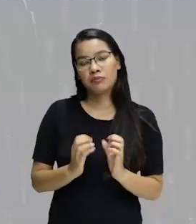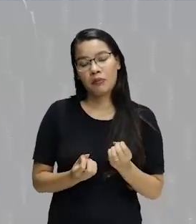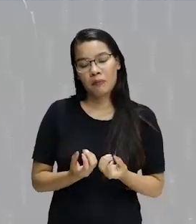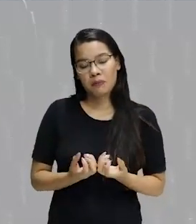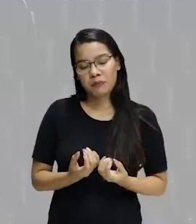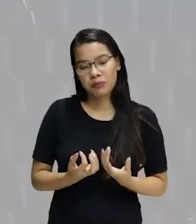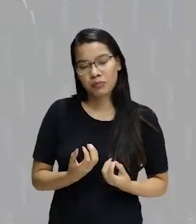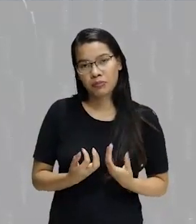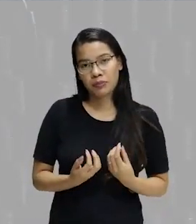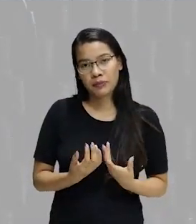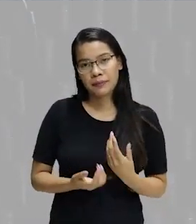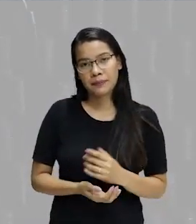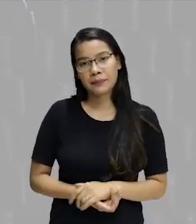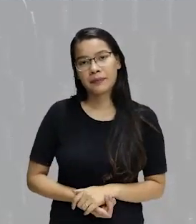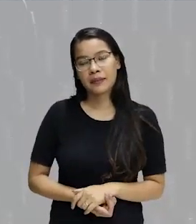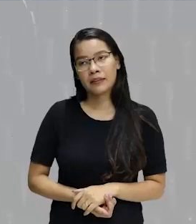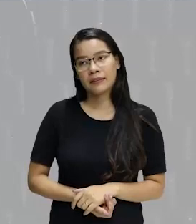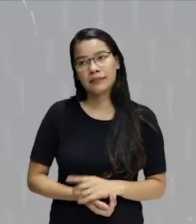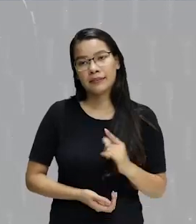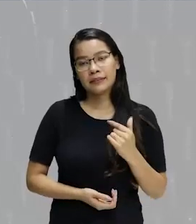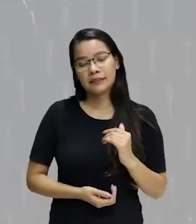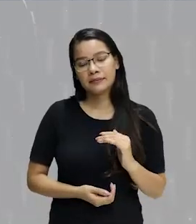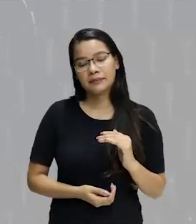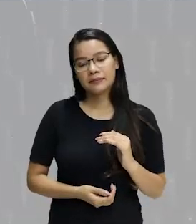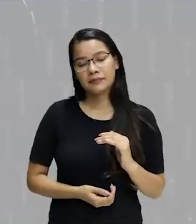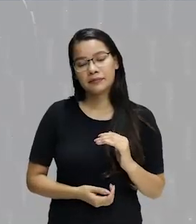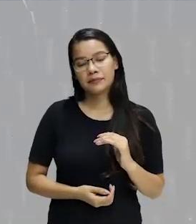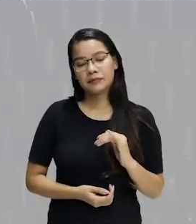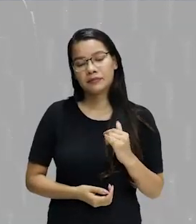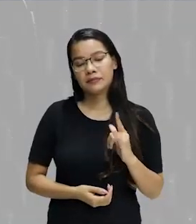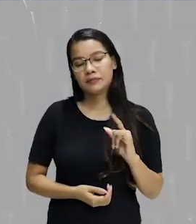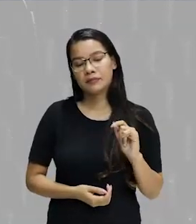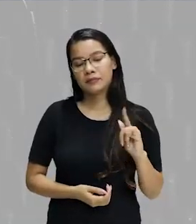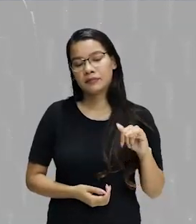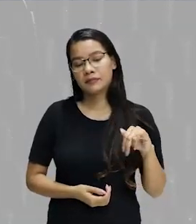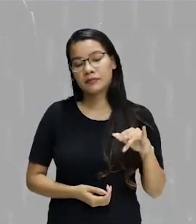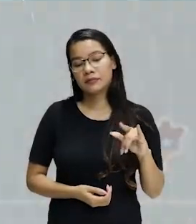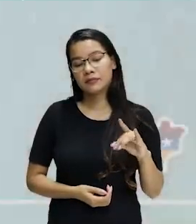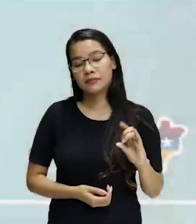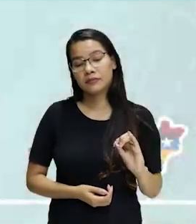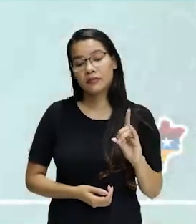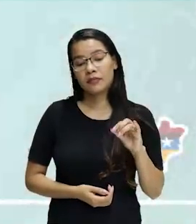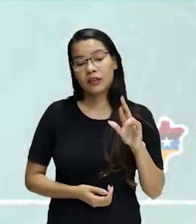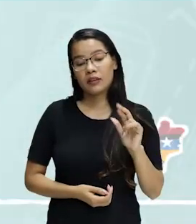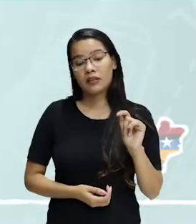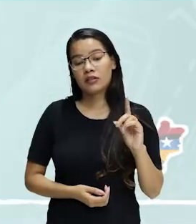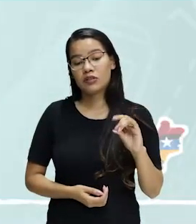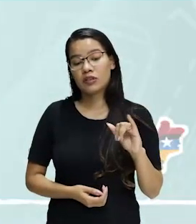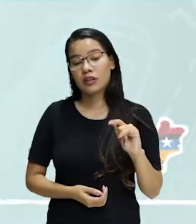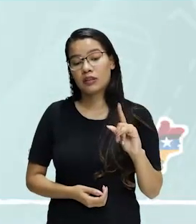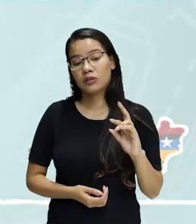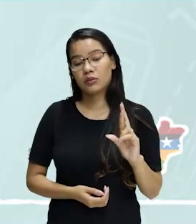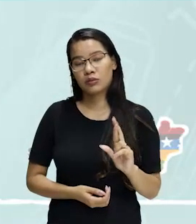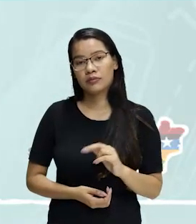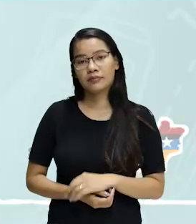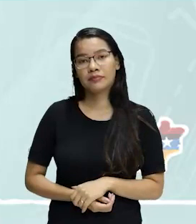superaqueça. Esse líquido é o líquido do radiador, né? Nada mais é do que o etileno